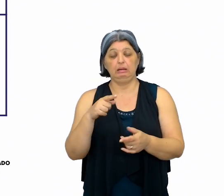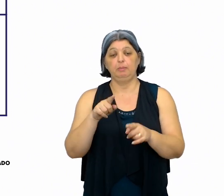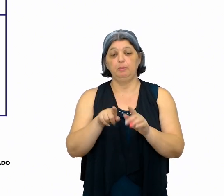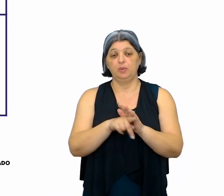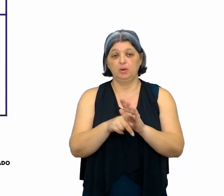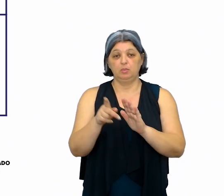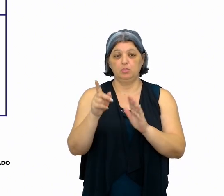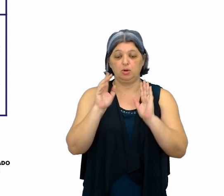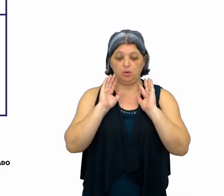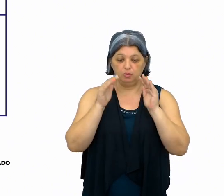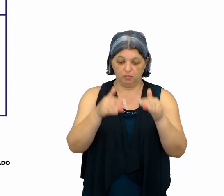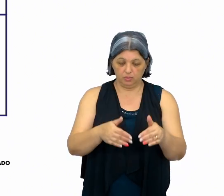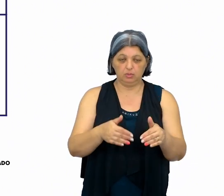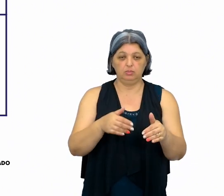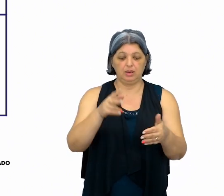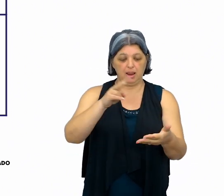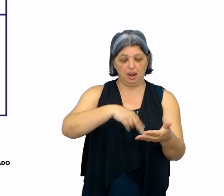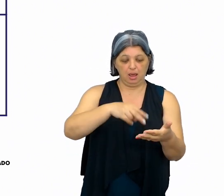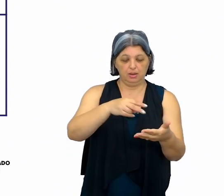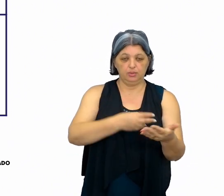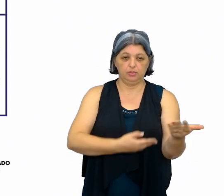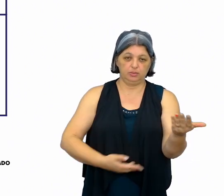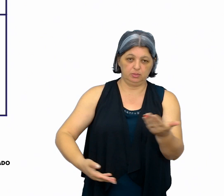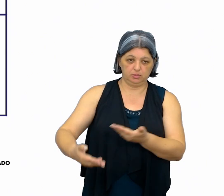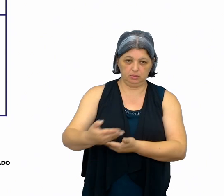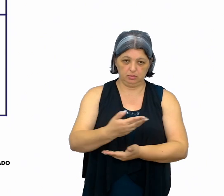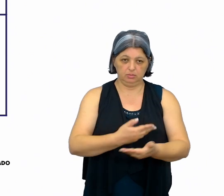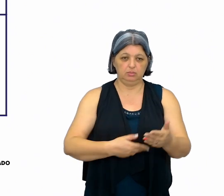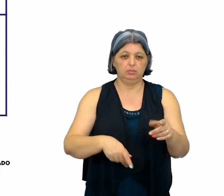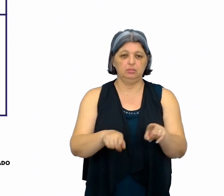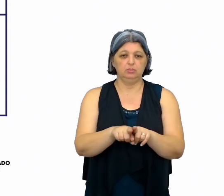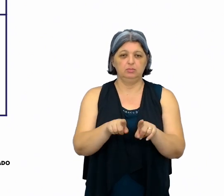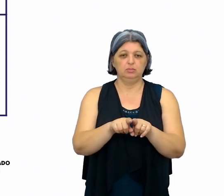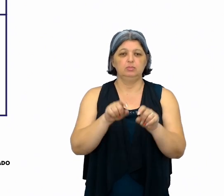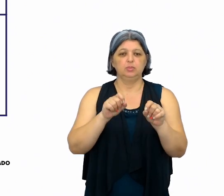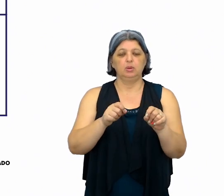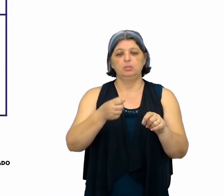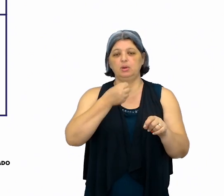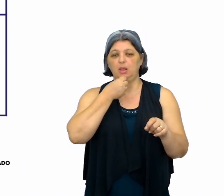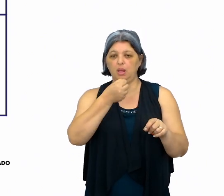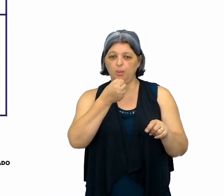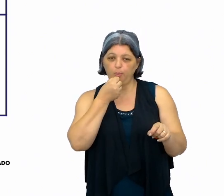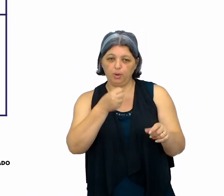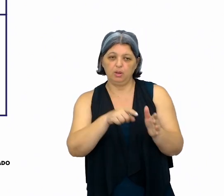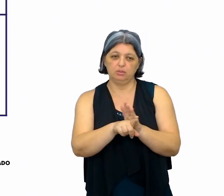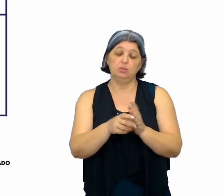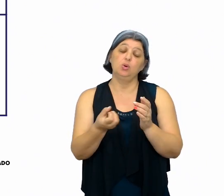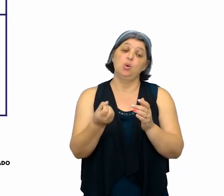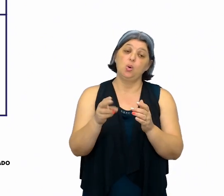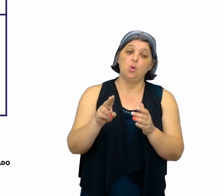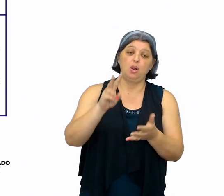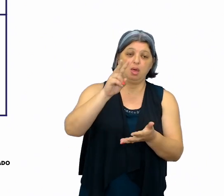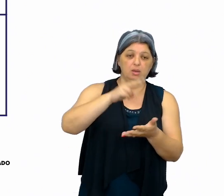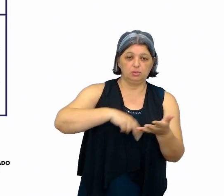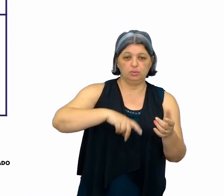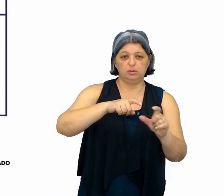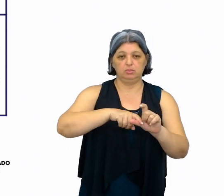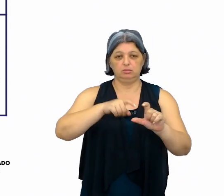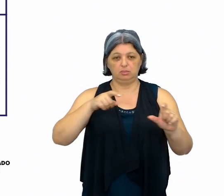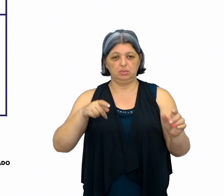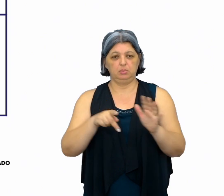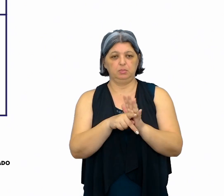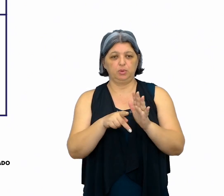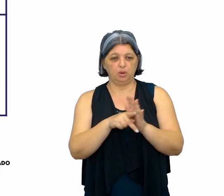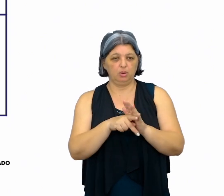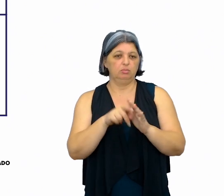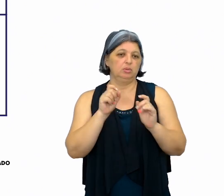na leitura colaborativa de uma reportagem, quanto na leitura autônoma de um texto instrucional,